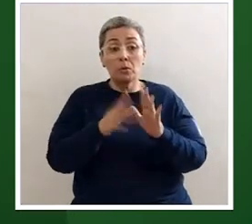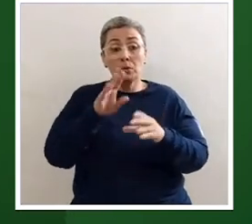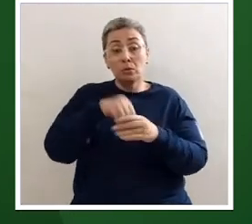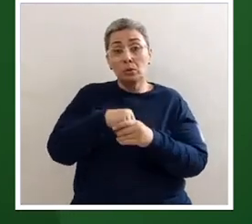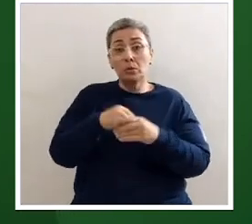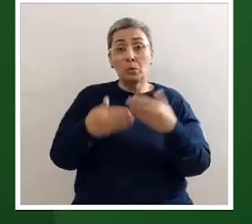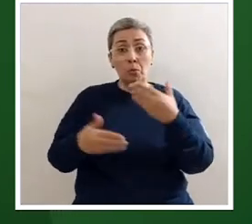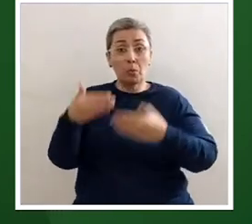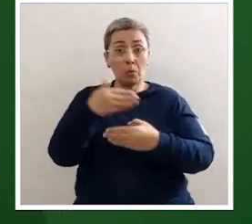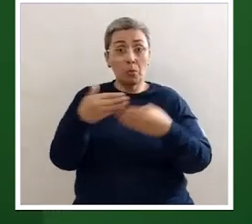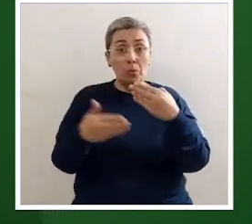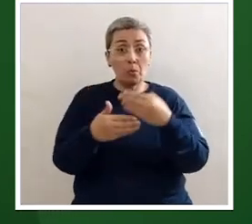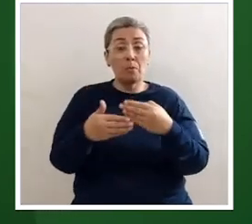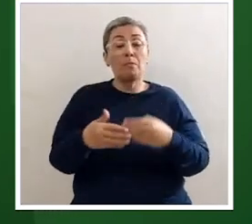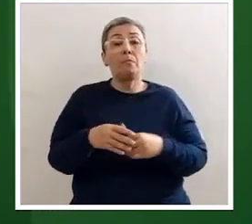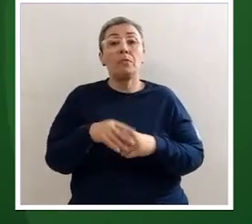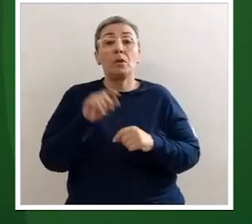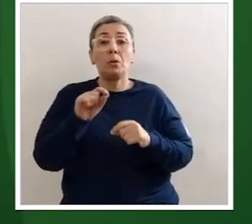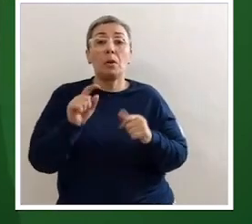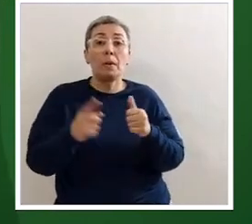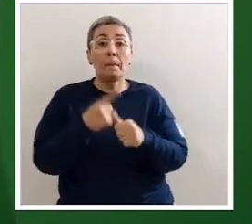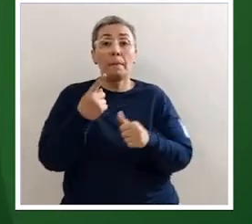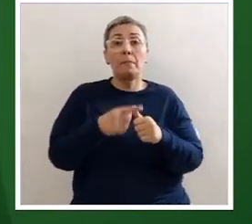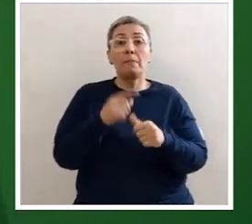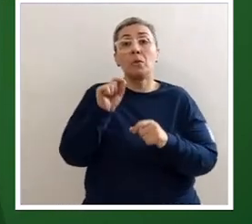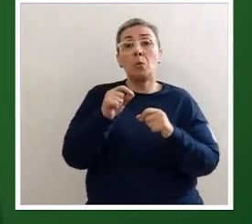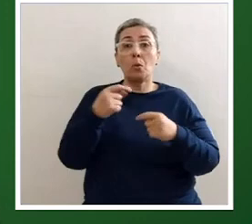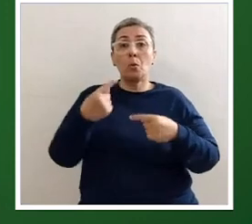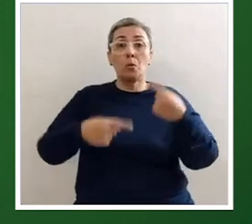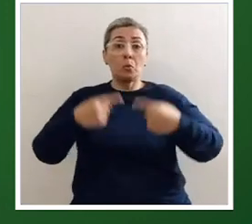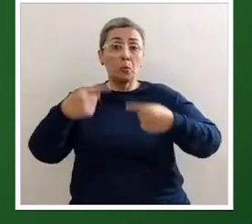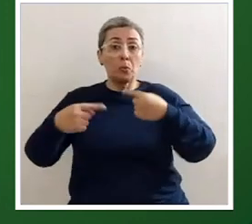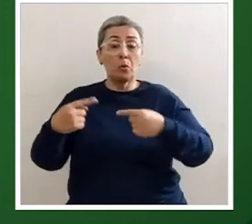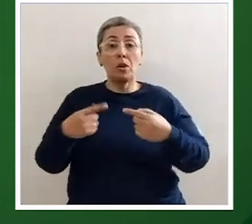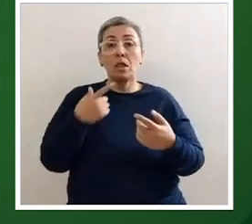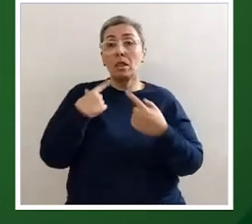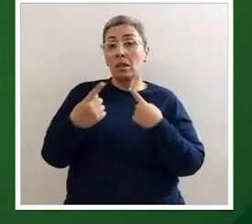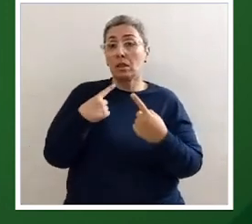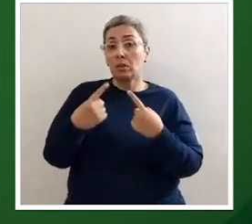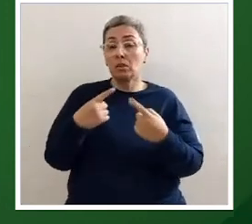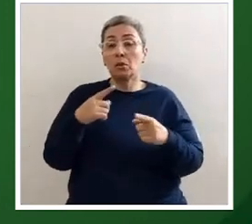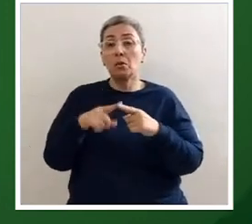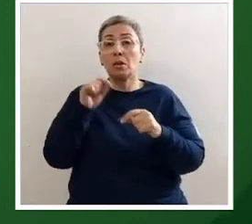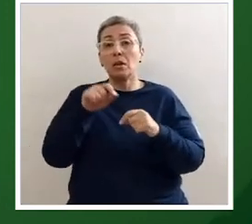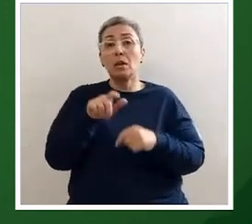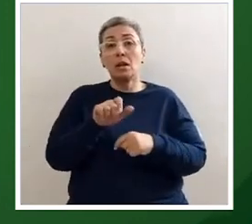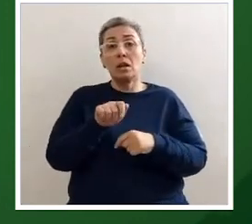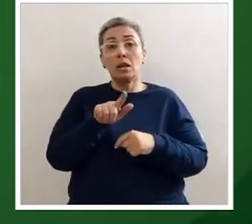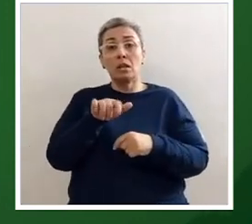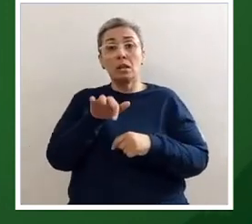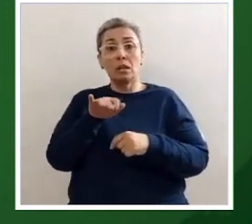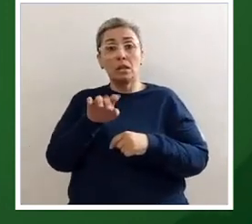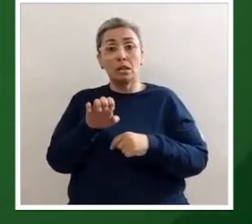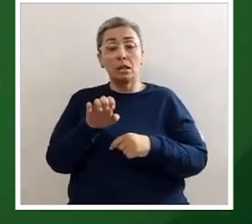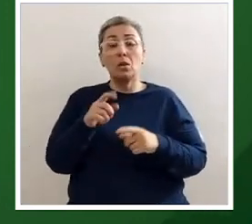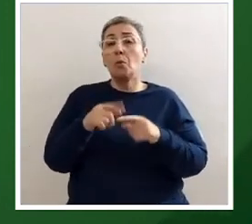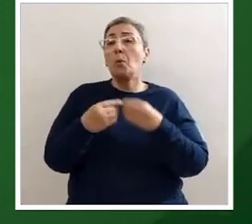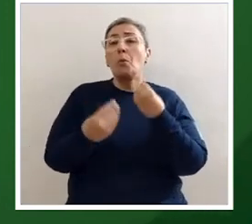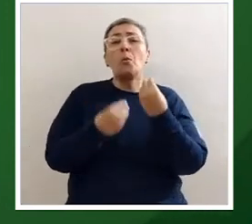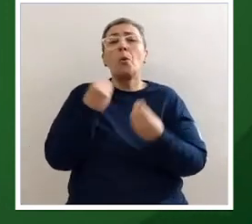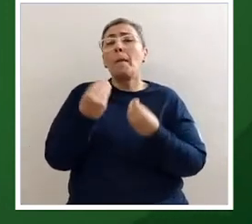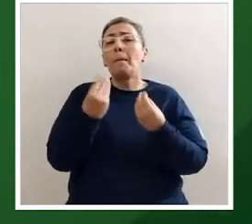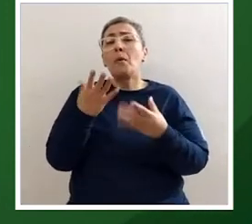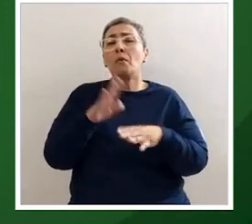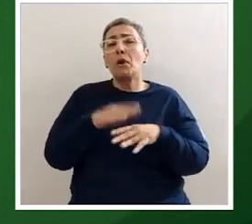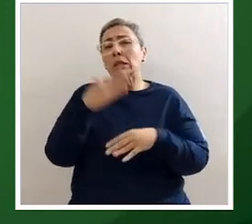dela o primeiro deles é dialogar um pouco com a professora Aline como que